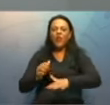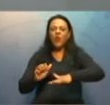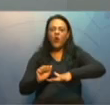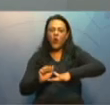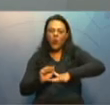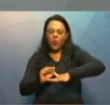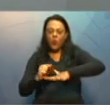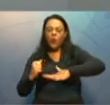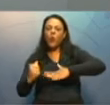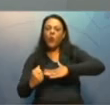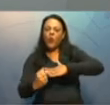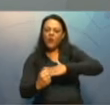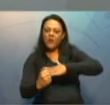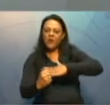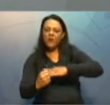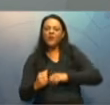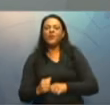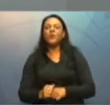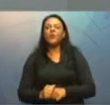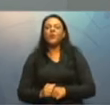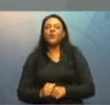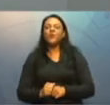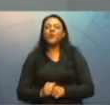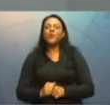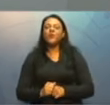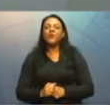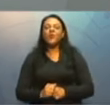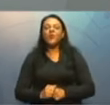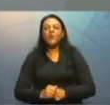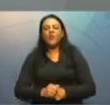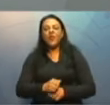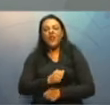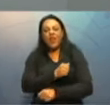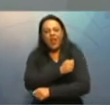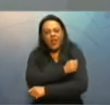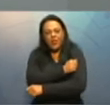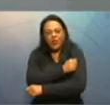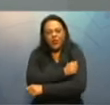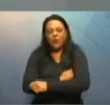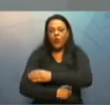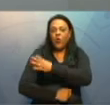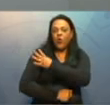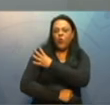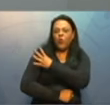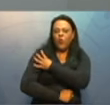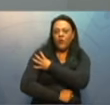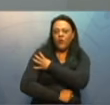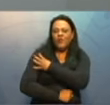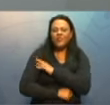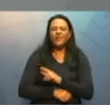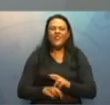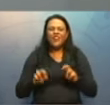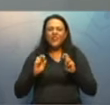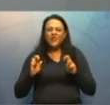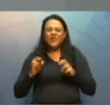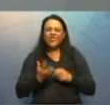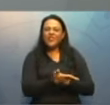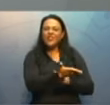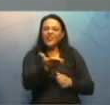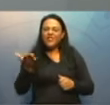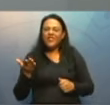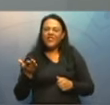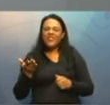do Atendimento Educacional Especializado, o AEE, para os alunos do quarto ano. E espero que